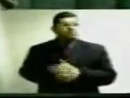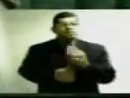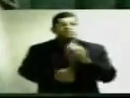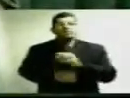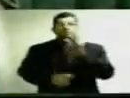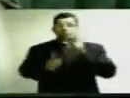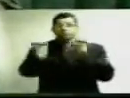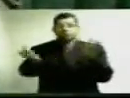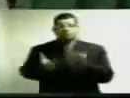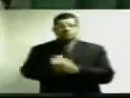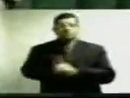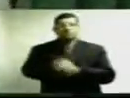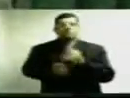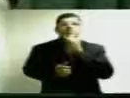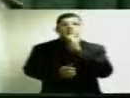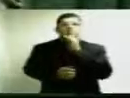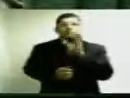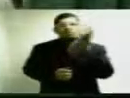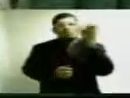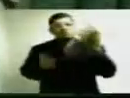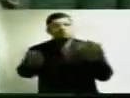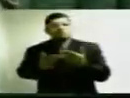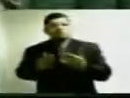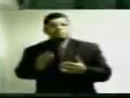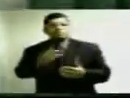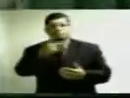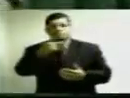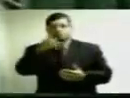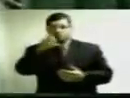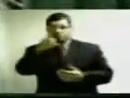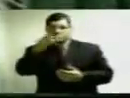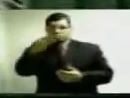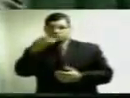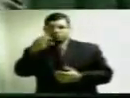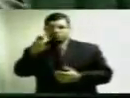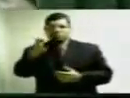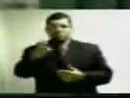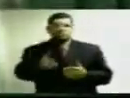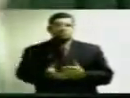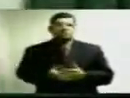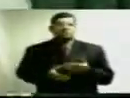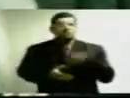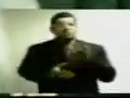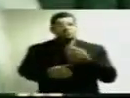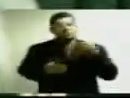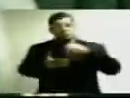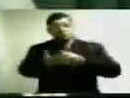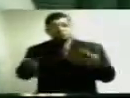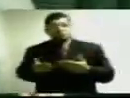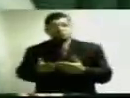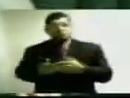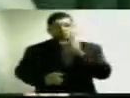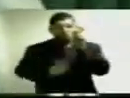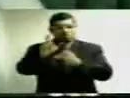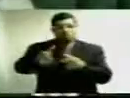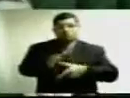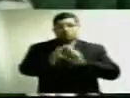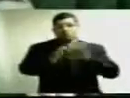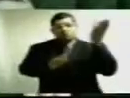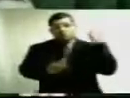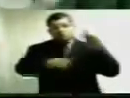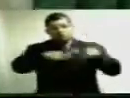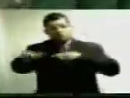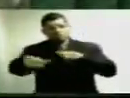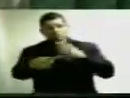uniforme na propositura, a exemplo do que aconteceu com o 14º, com o 15º, e marcaremos nossa posição antes